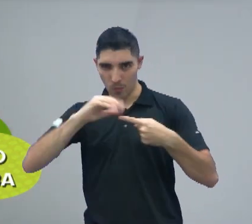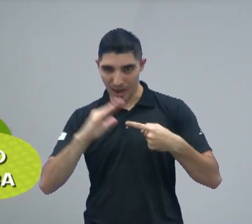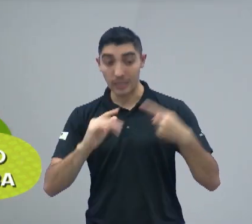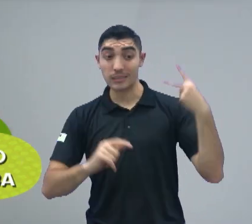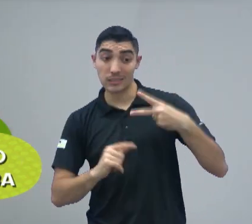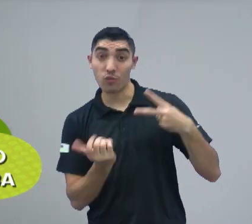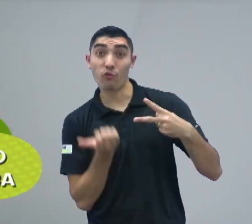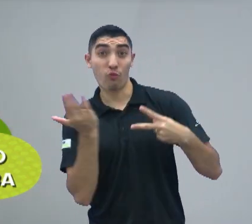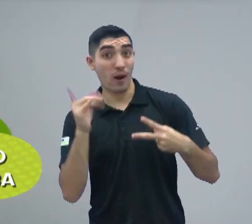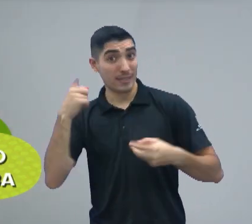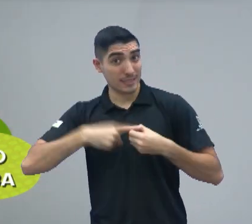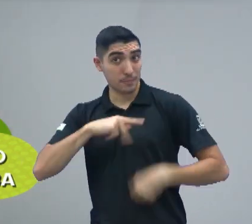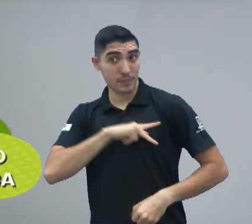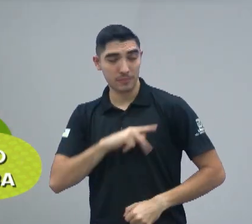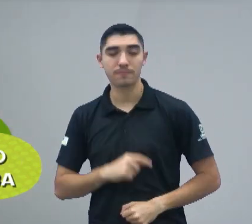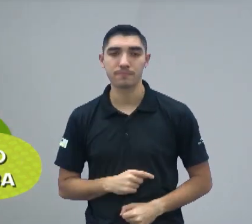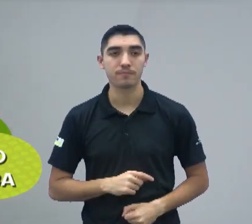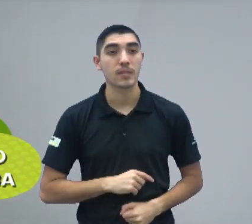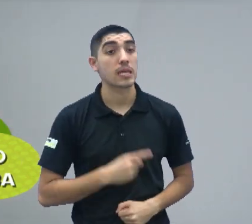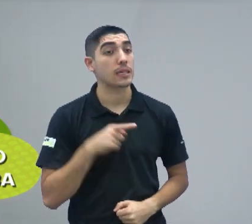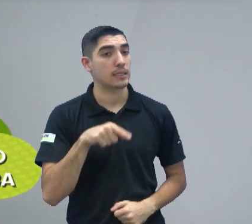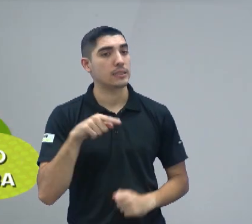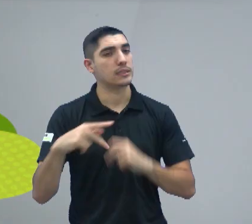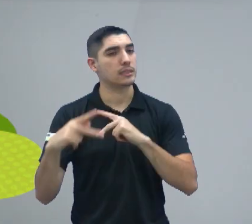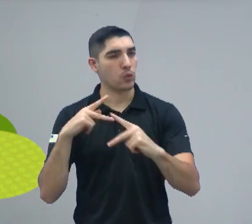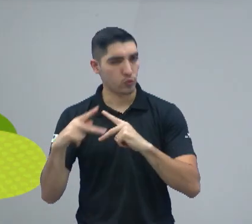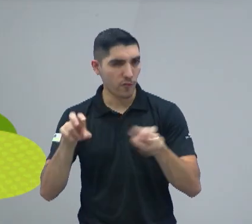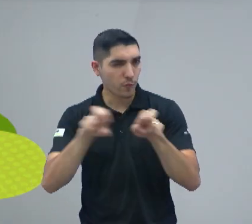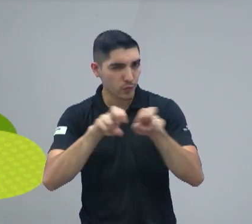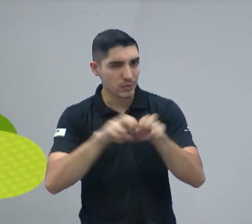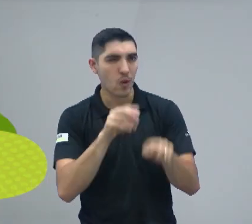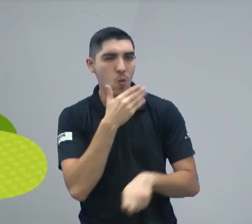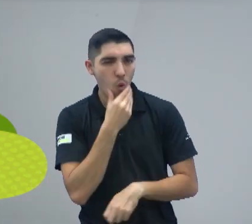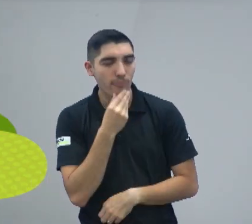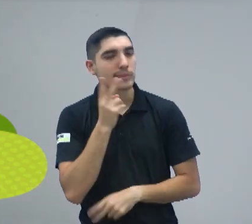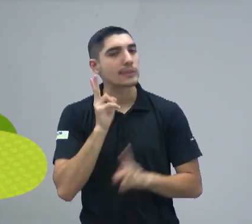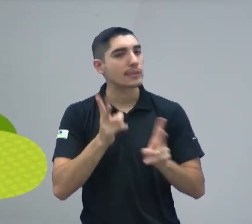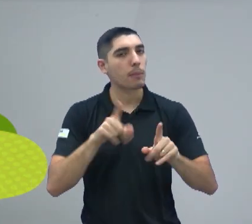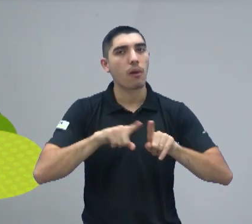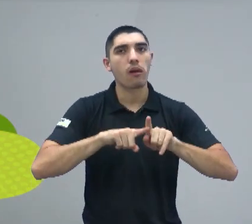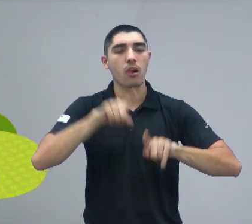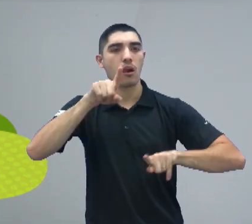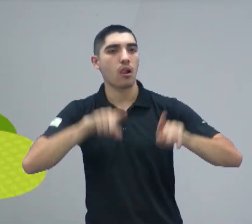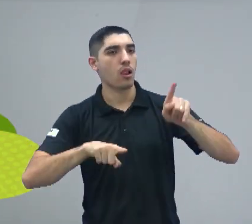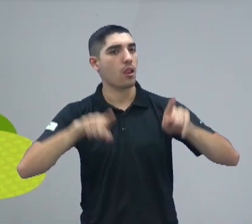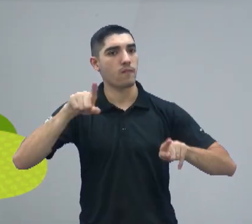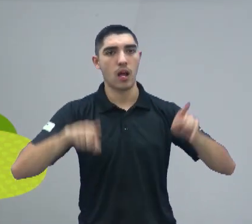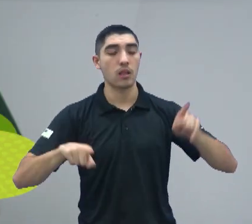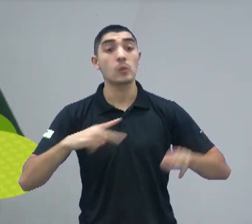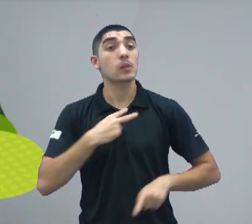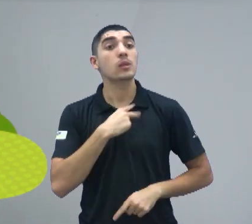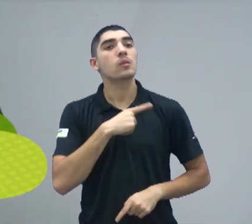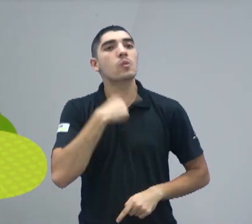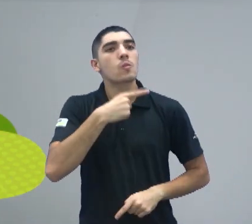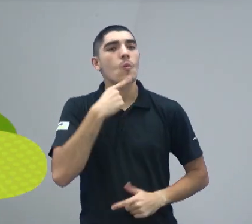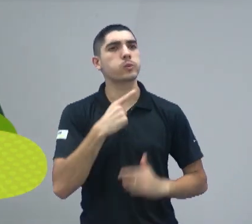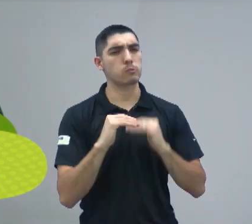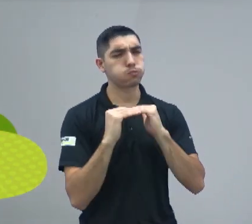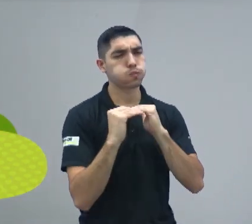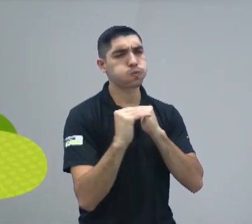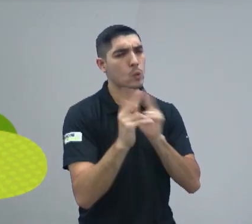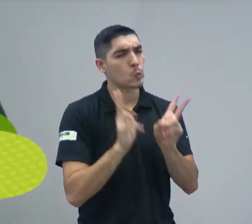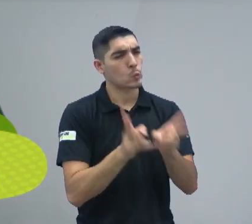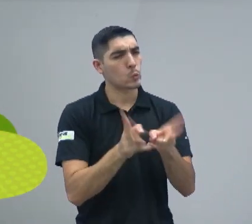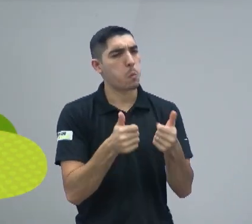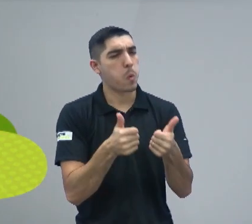Vieira, a temporada do São José Futsal vem sendo muito irregular, né? O time não consegue ter consistência, passou um sufoco